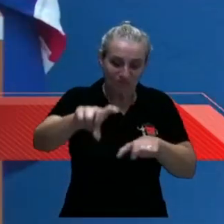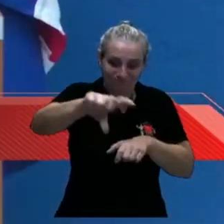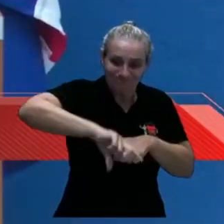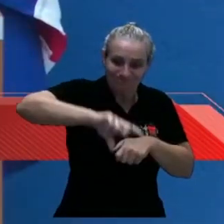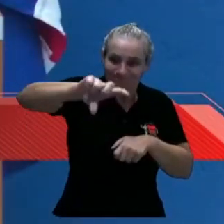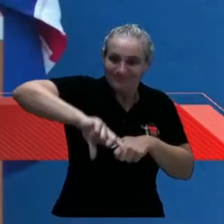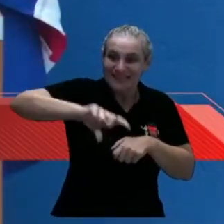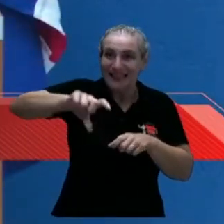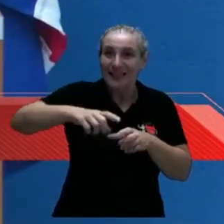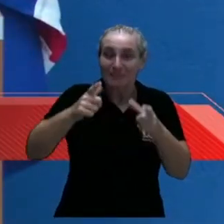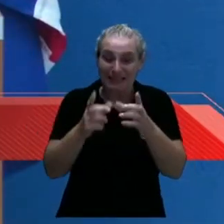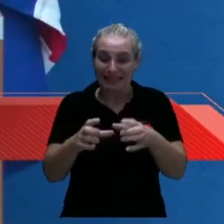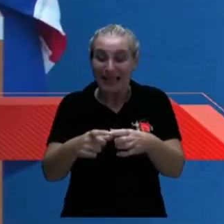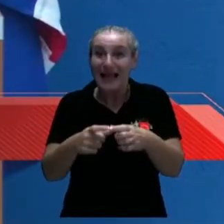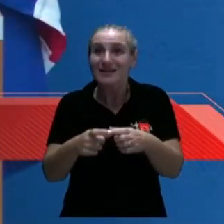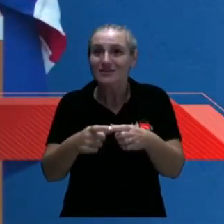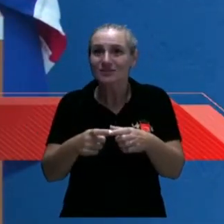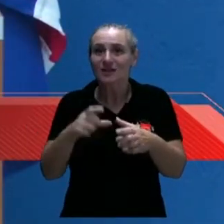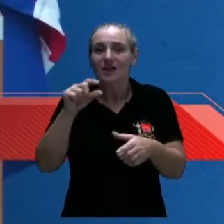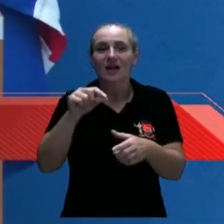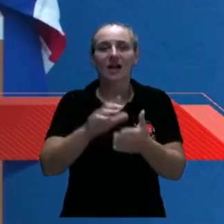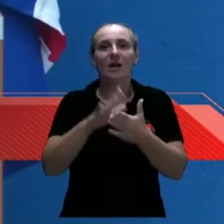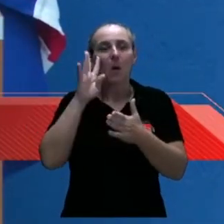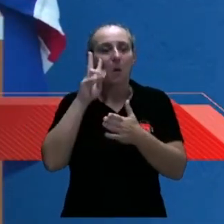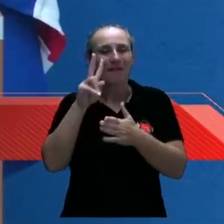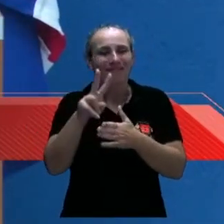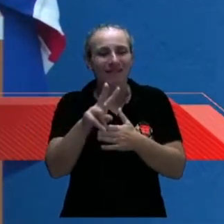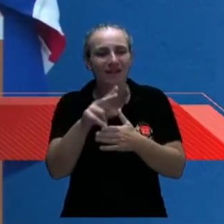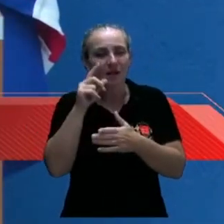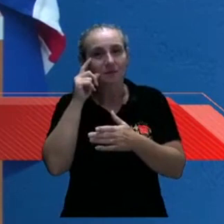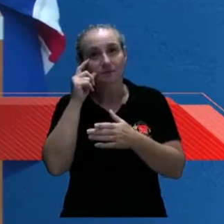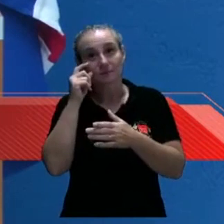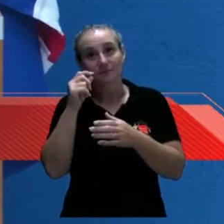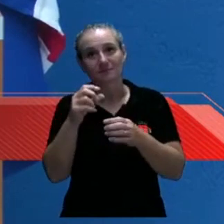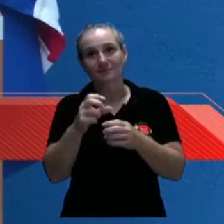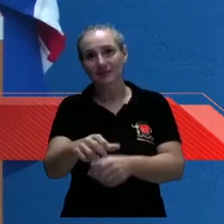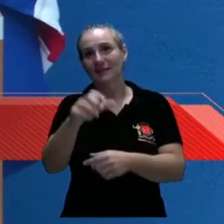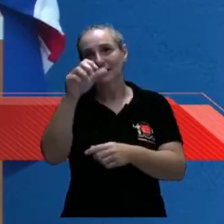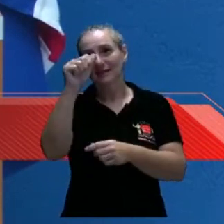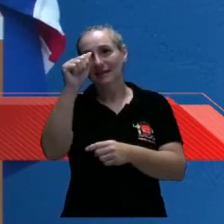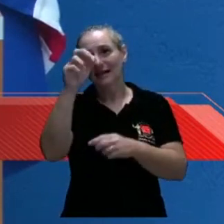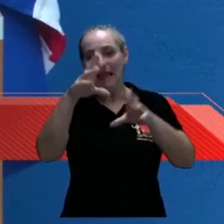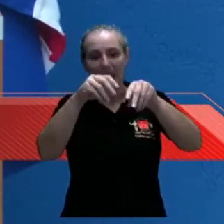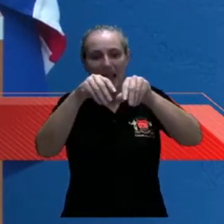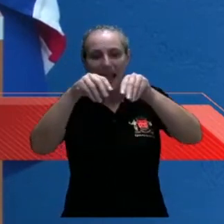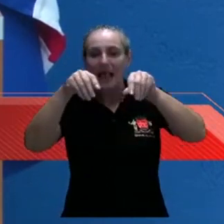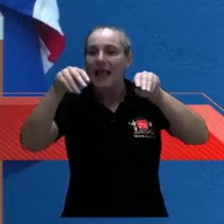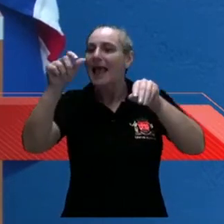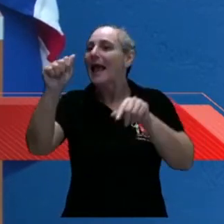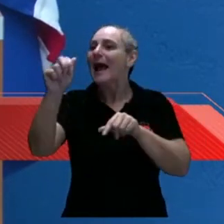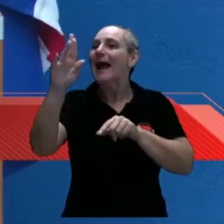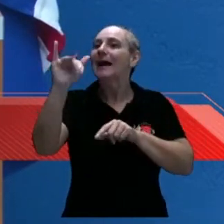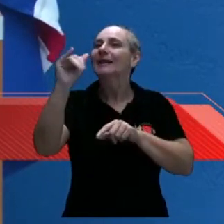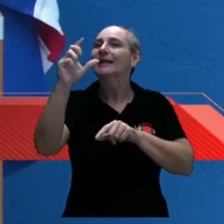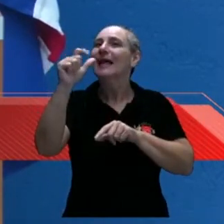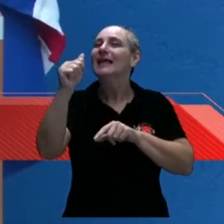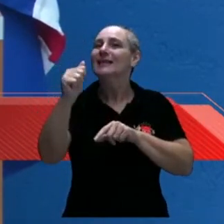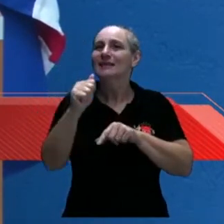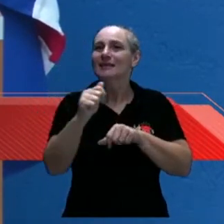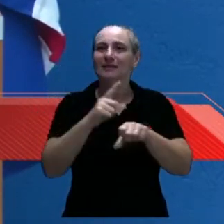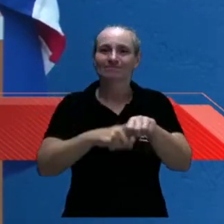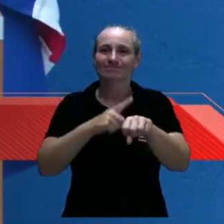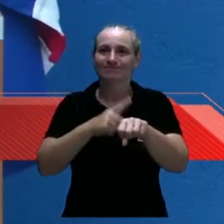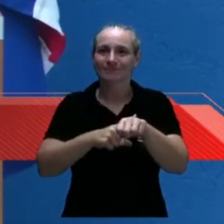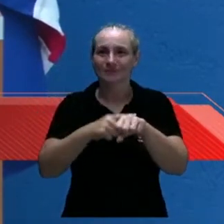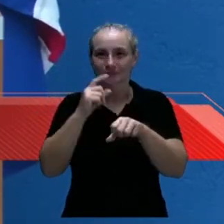infelizmente, se vocês observarem, a base dessa estrada é areia. E ela não aguenta muito tempo. Por